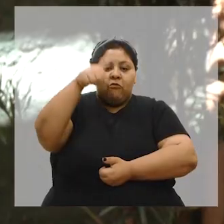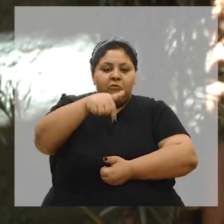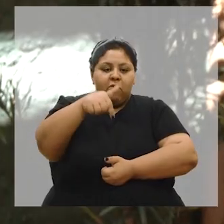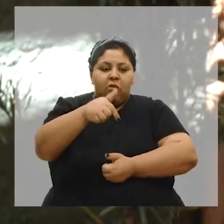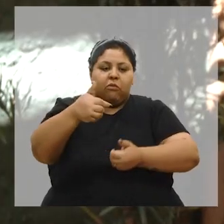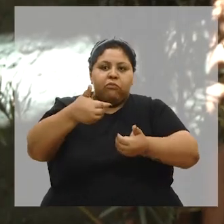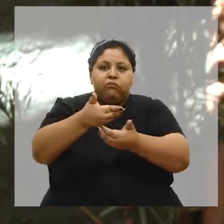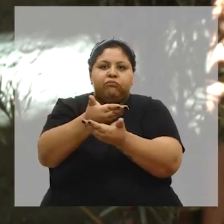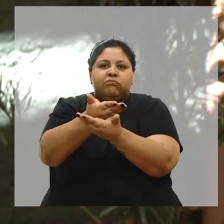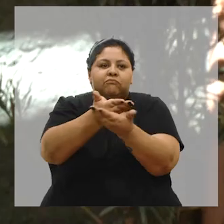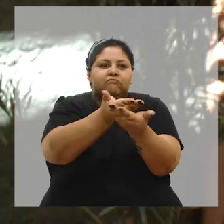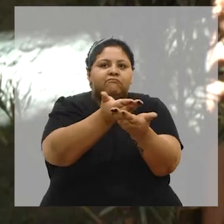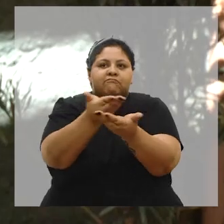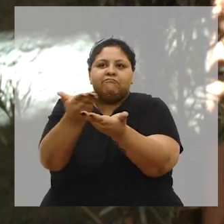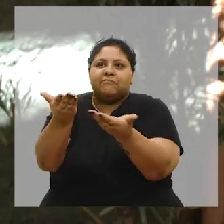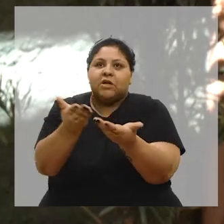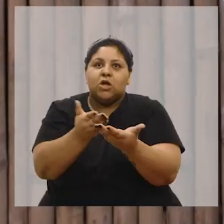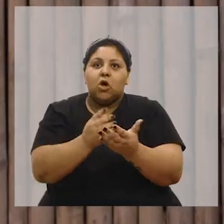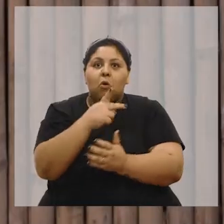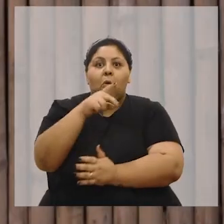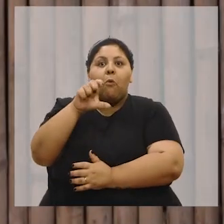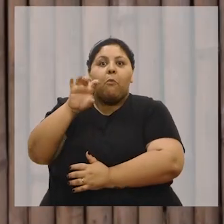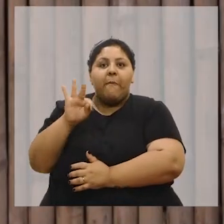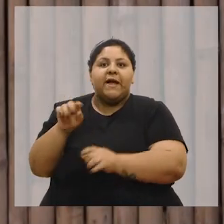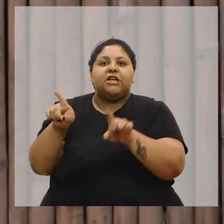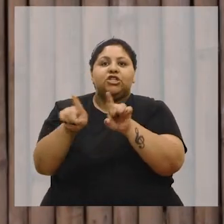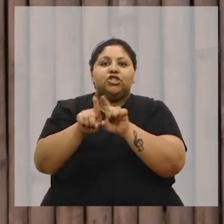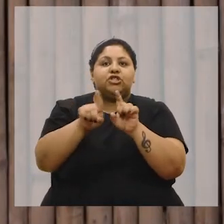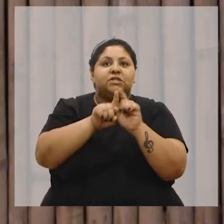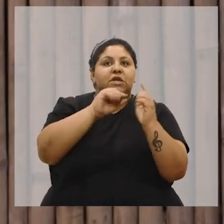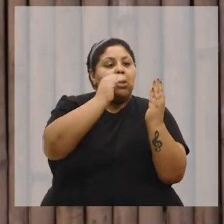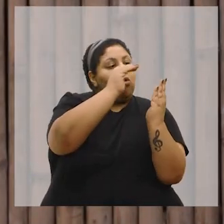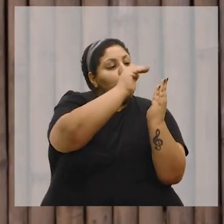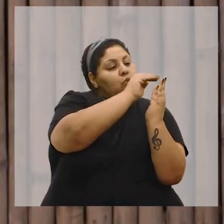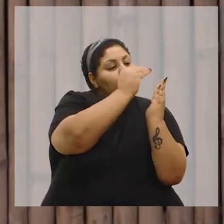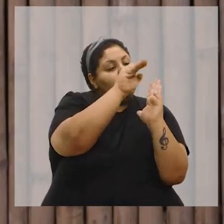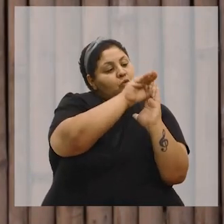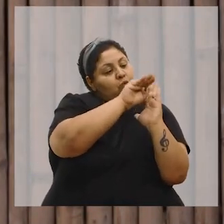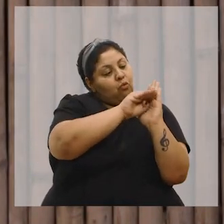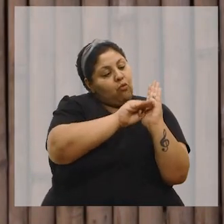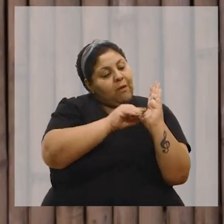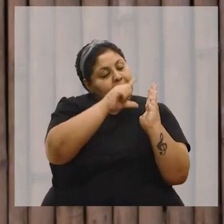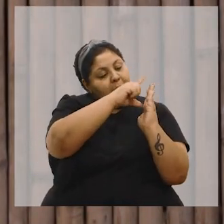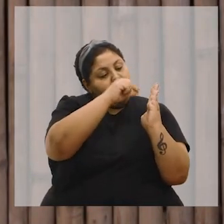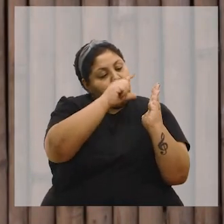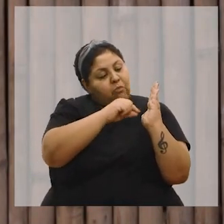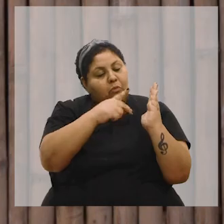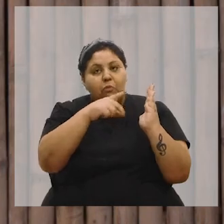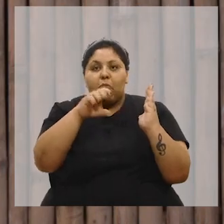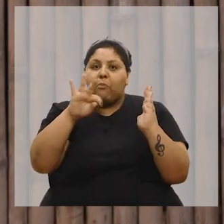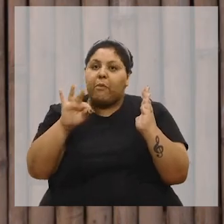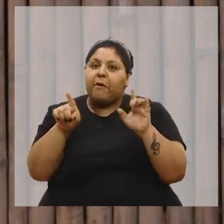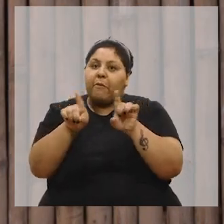ao servir. Tem até uma preocupação com o pet, né? Tem um cardápio para o pet, né? Conta para nós um pouquinho, né,